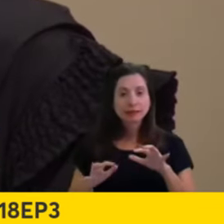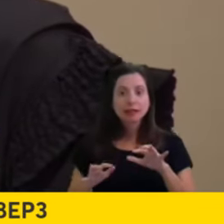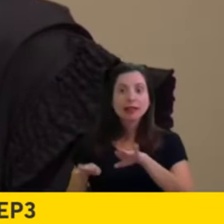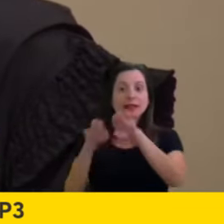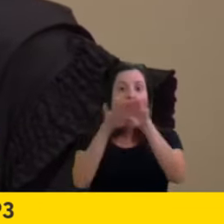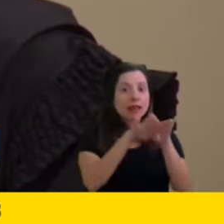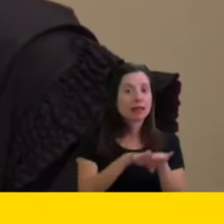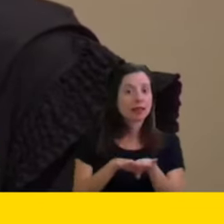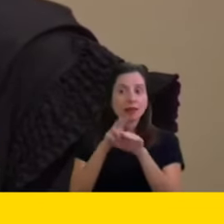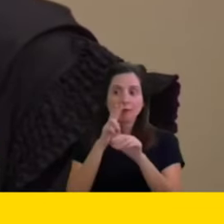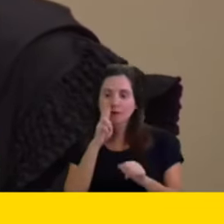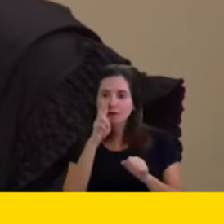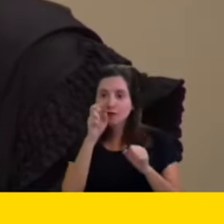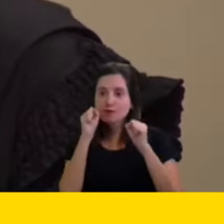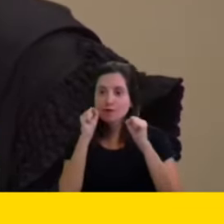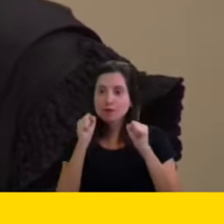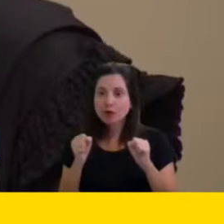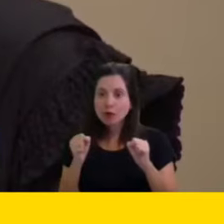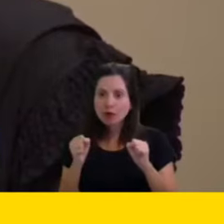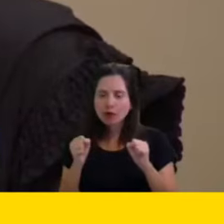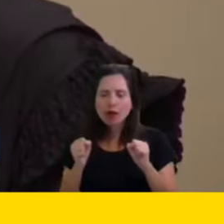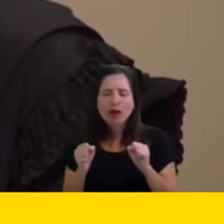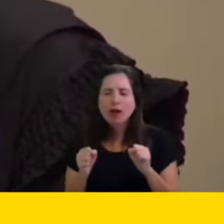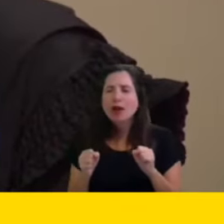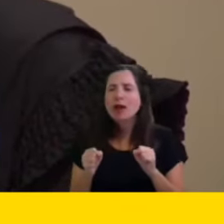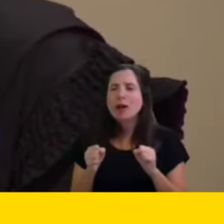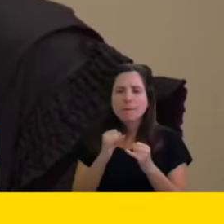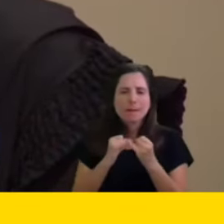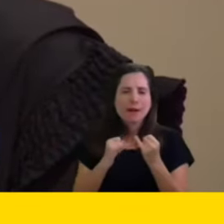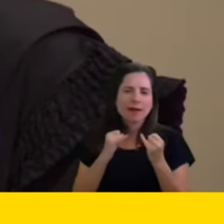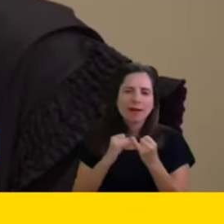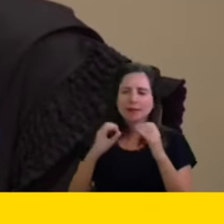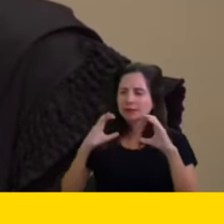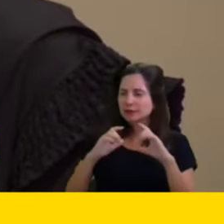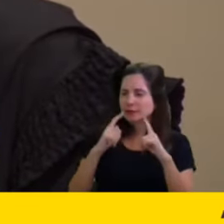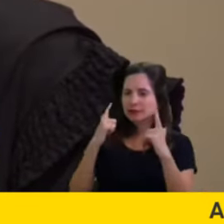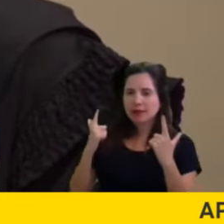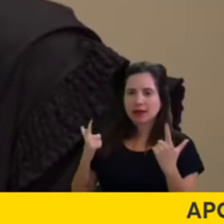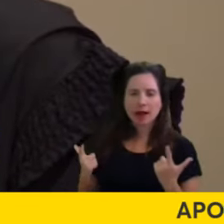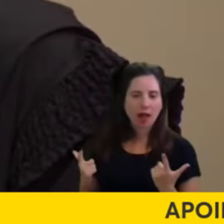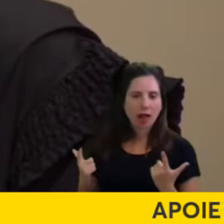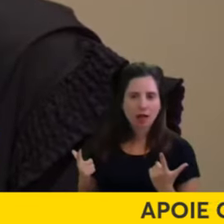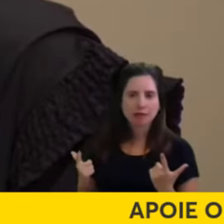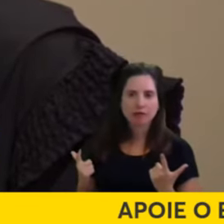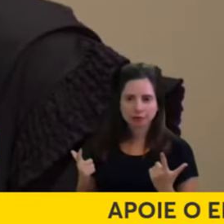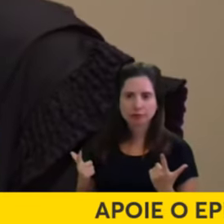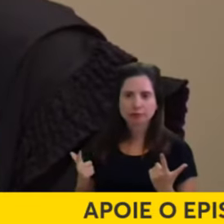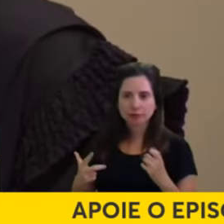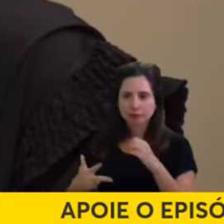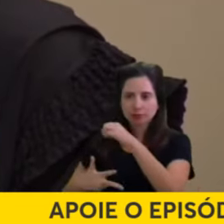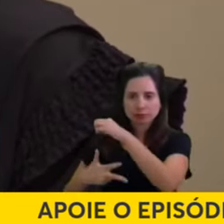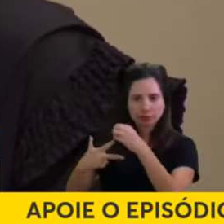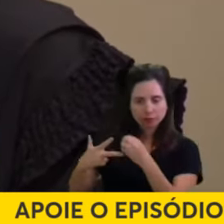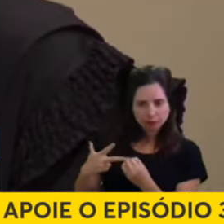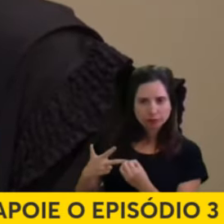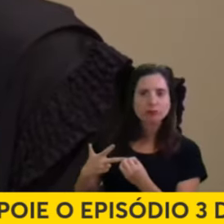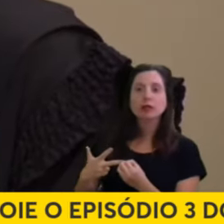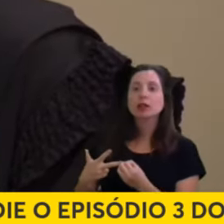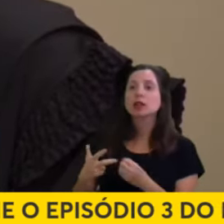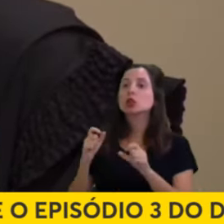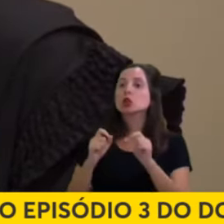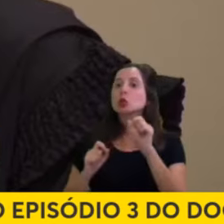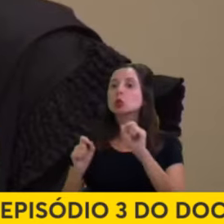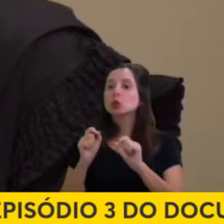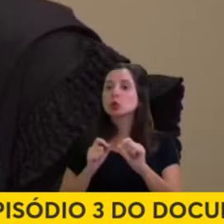parece óbvio que era a tarefa do legislador estabelecer esses limites básicos também elementar mais uma vez que o legislador se